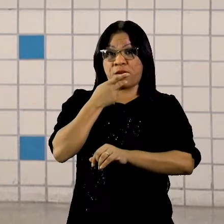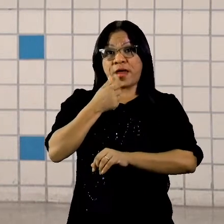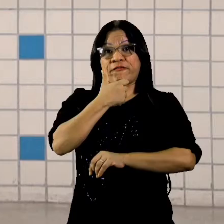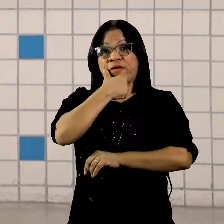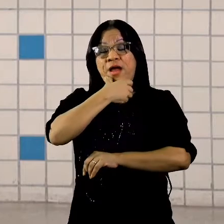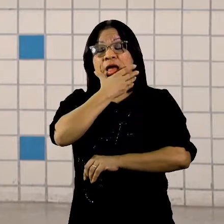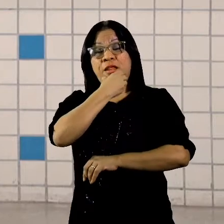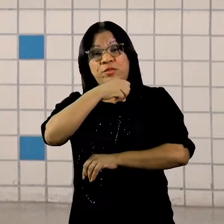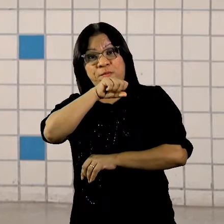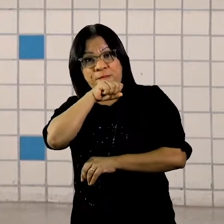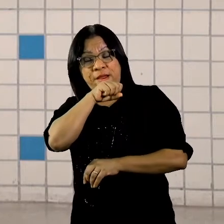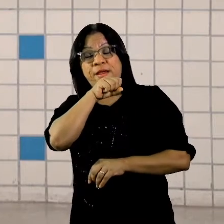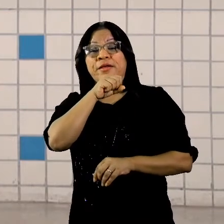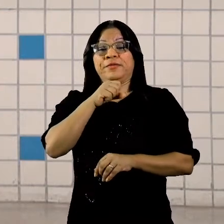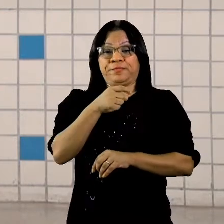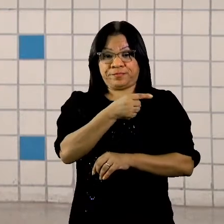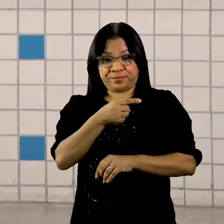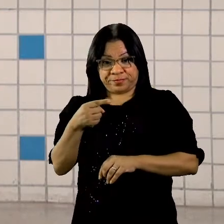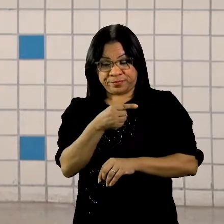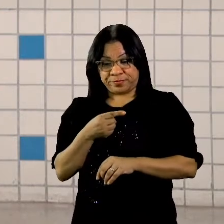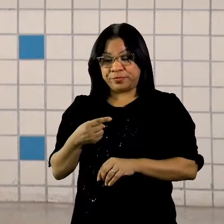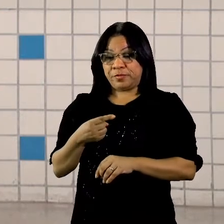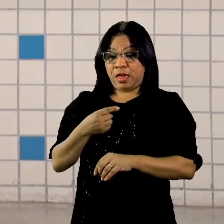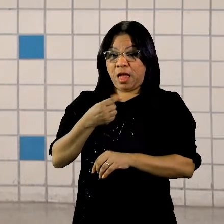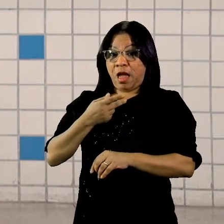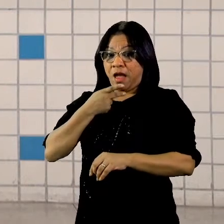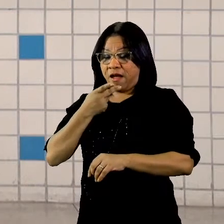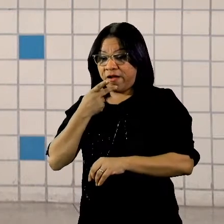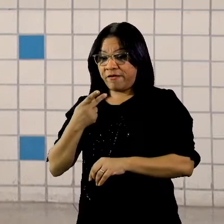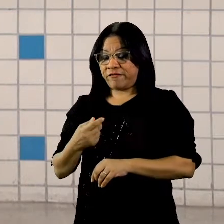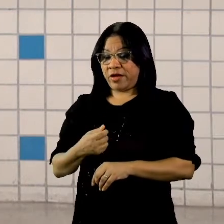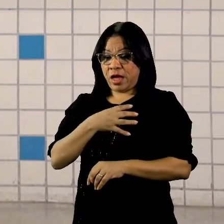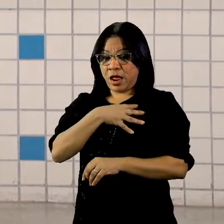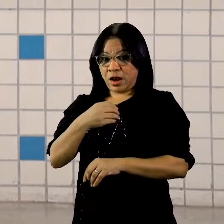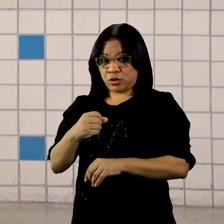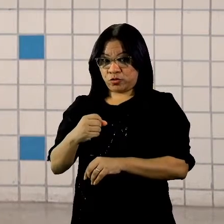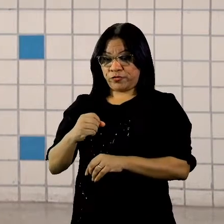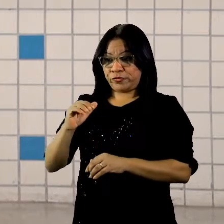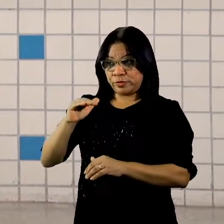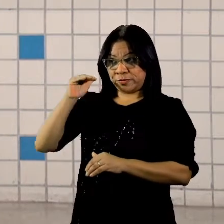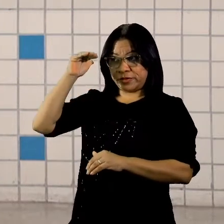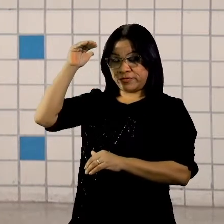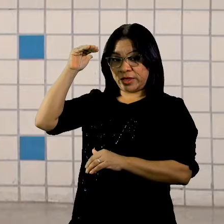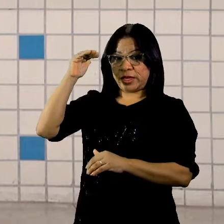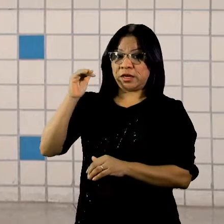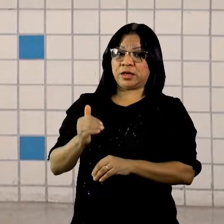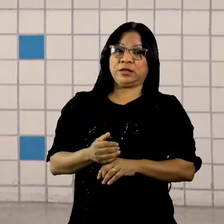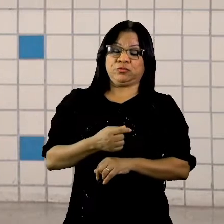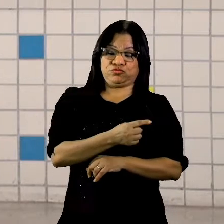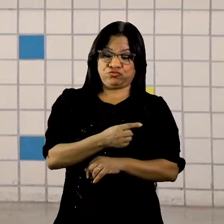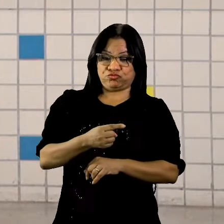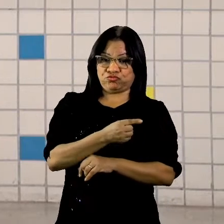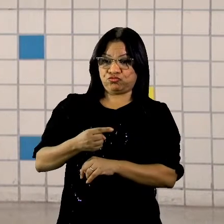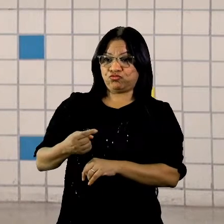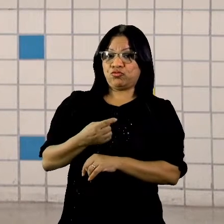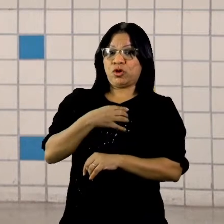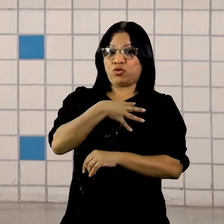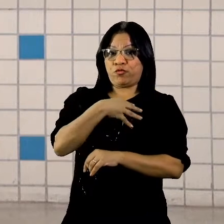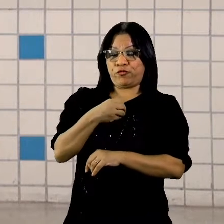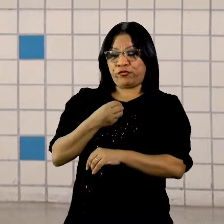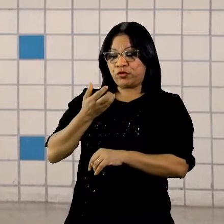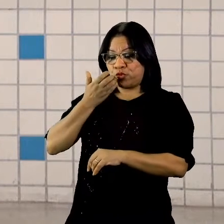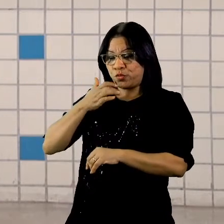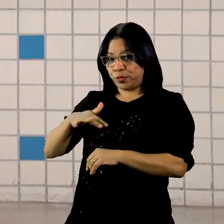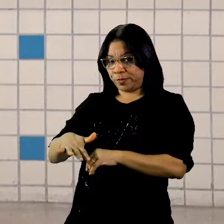a fala do filho mais velho ou a fala do narrador. Na questão 2, no trecho, fizemos uma aposta, aquele